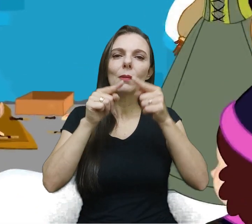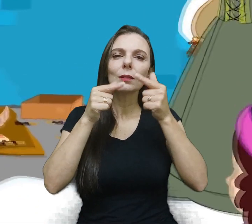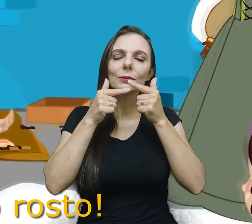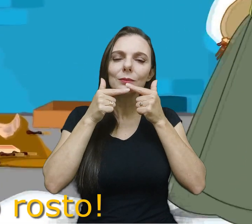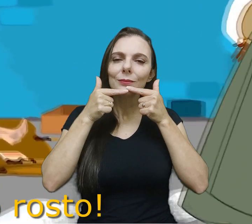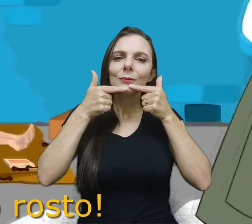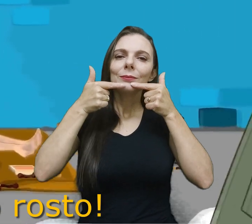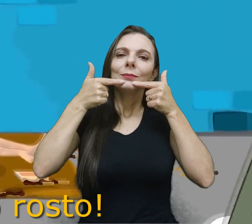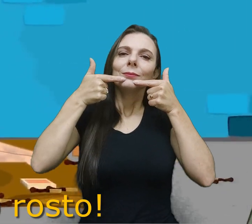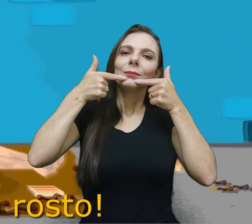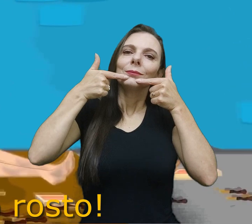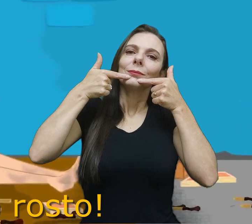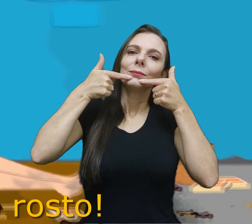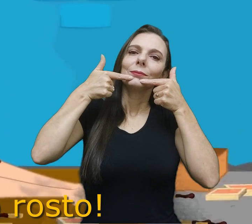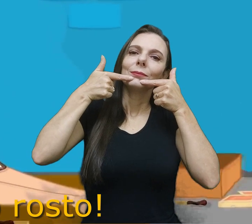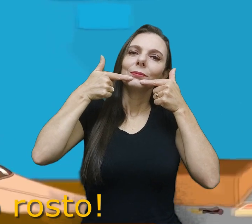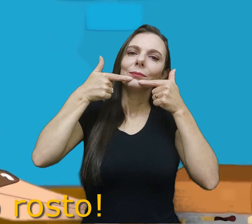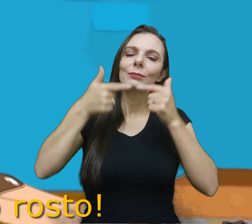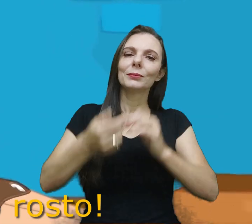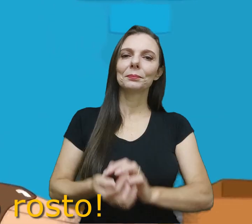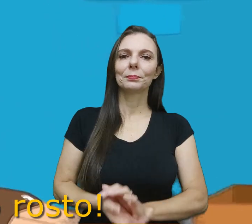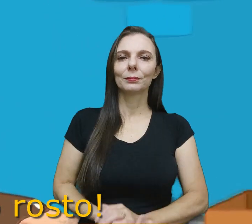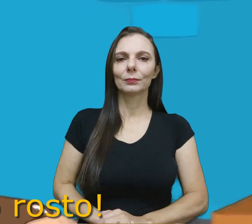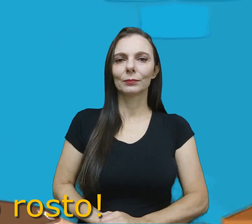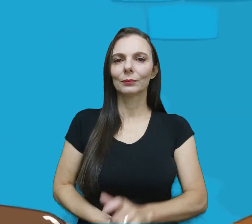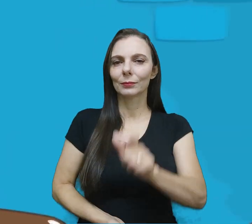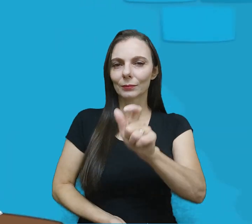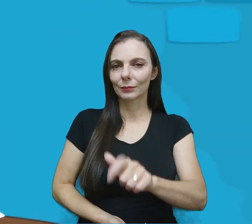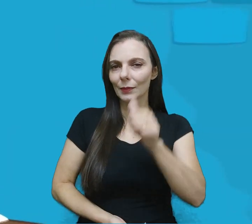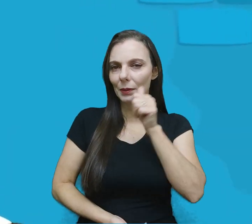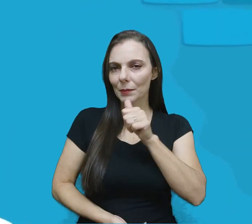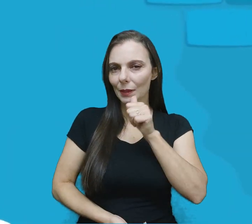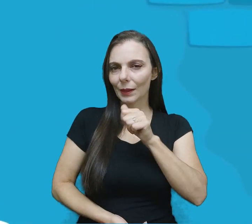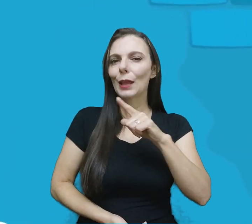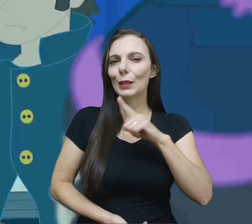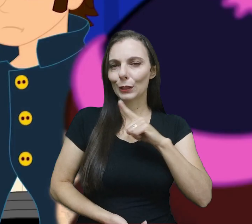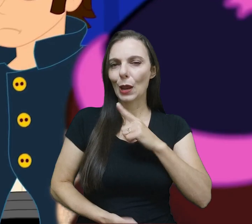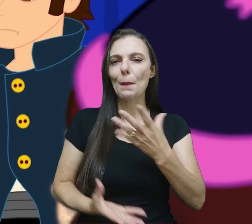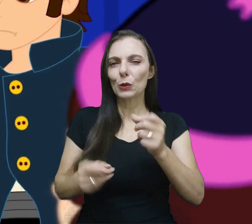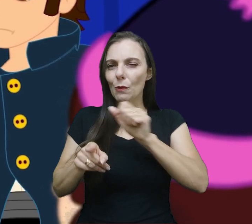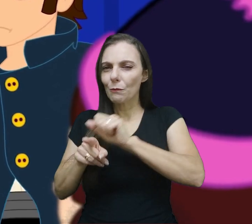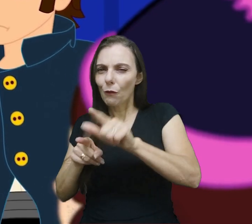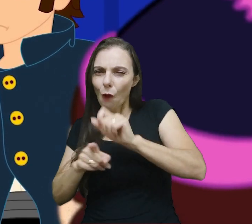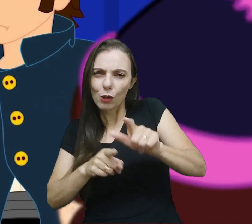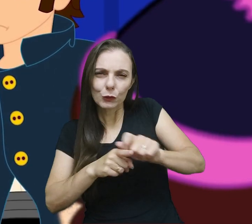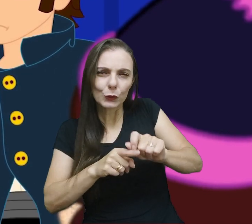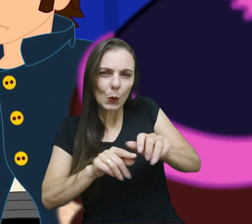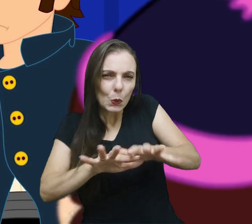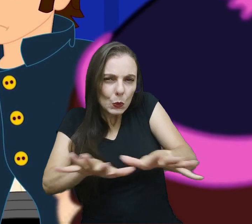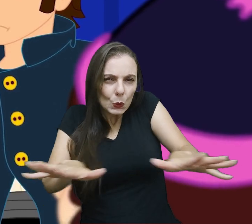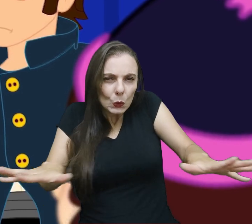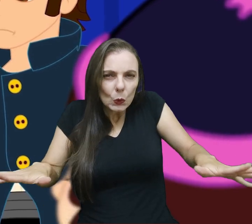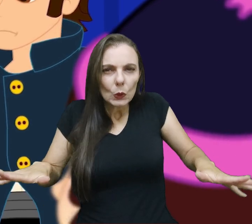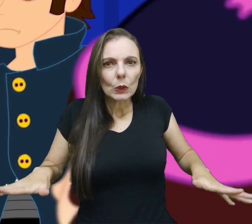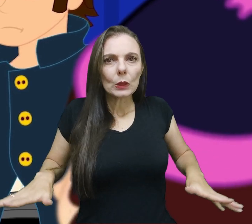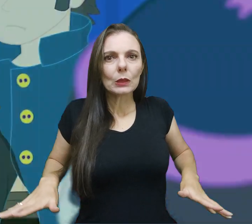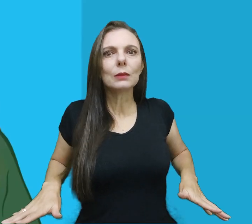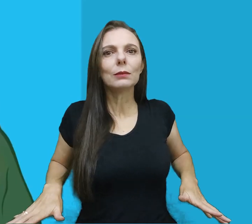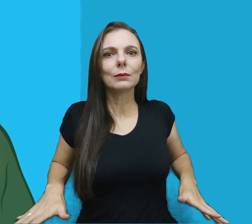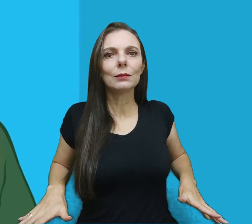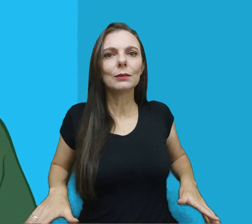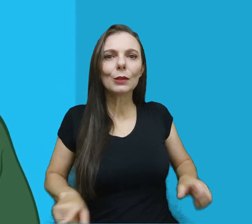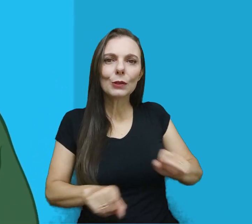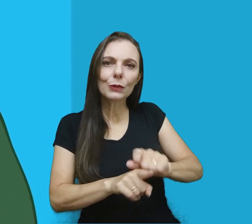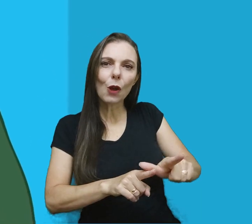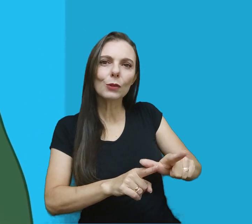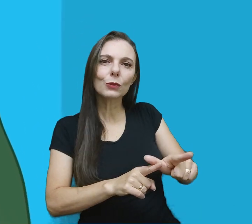fechados, mas com um doce sorriso no rosto. Ela tinha um monte de fósforos queimados ao seu